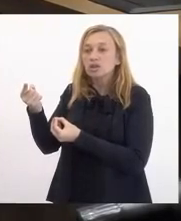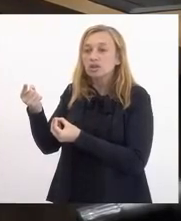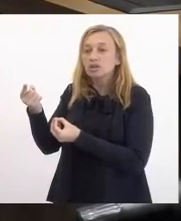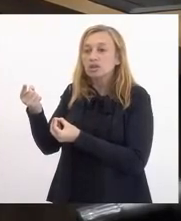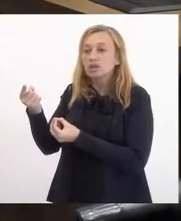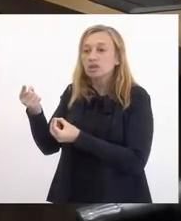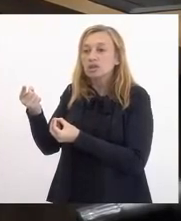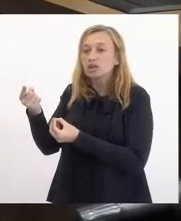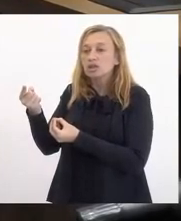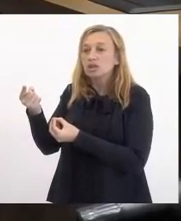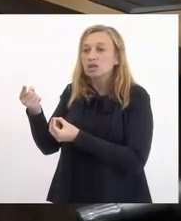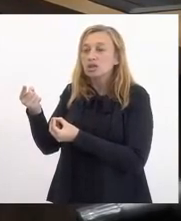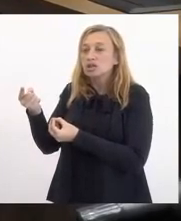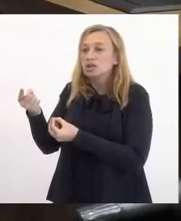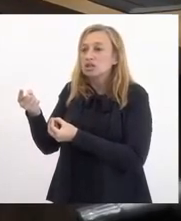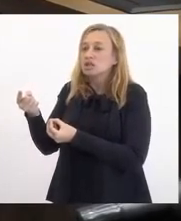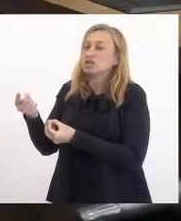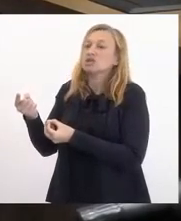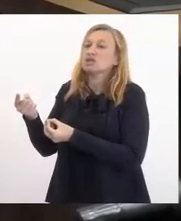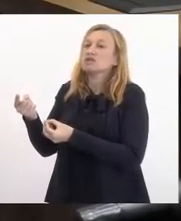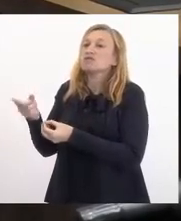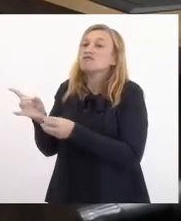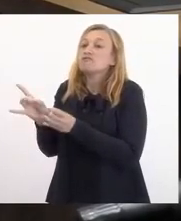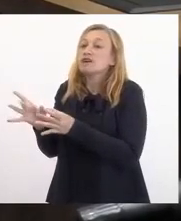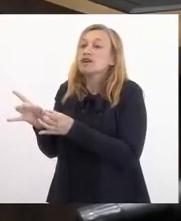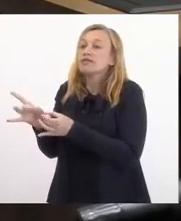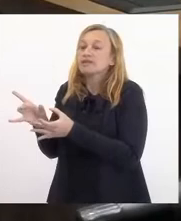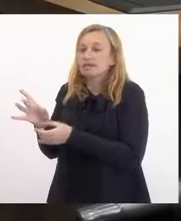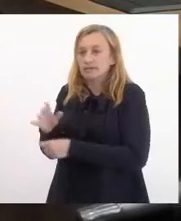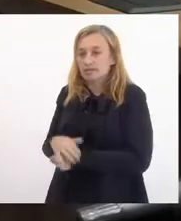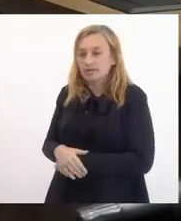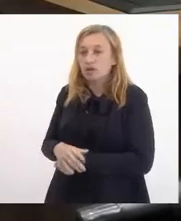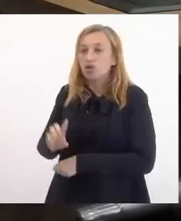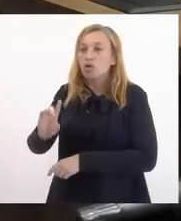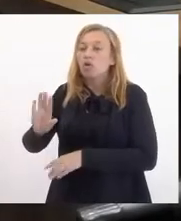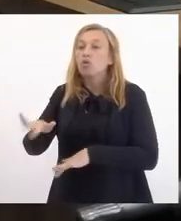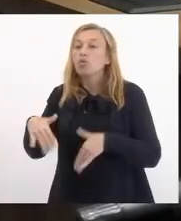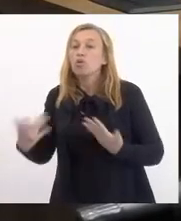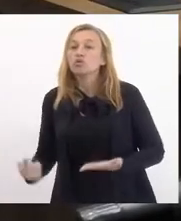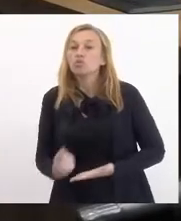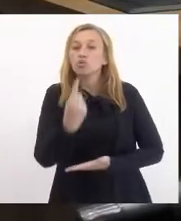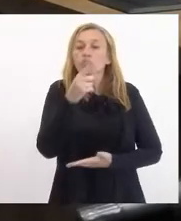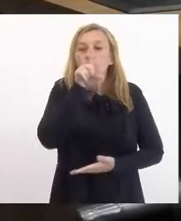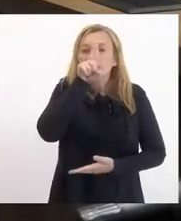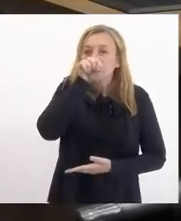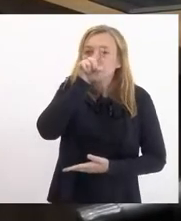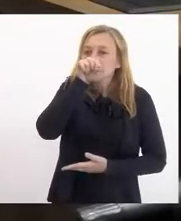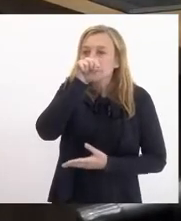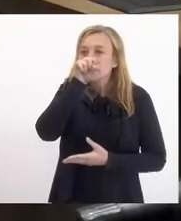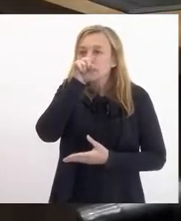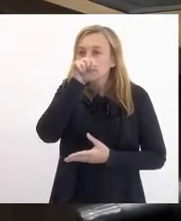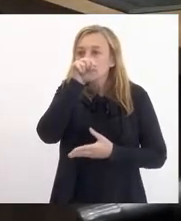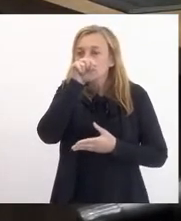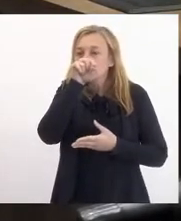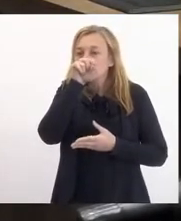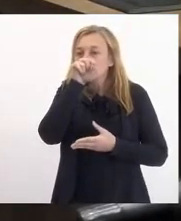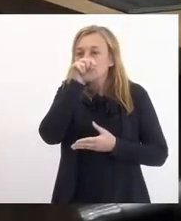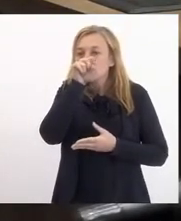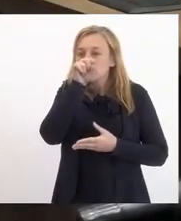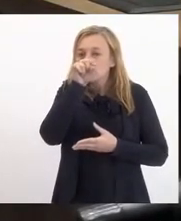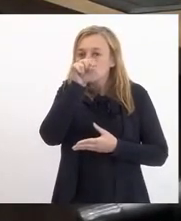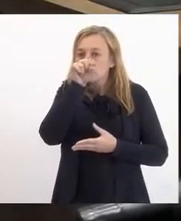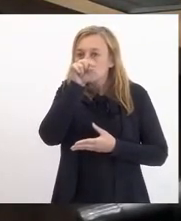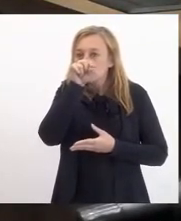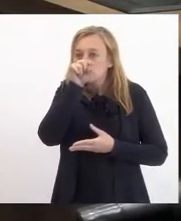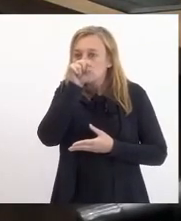seus pássaros. Porque, senhora presidente, quando um pássaro nasce, até 3 dias de vida